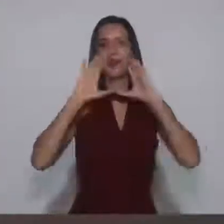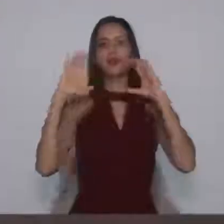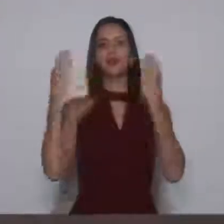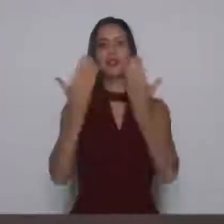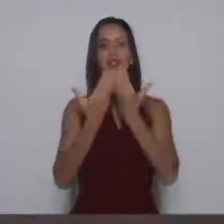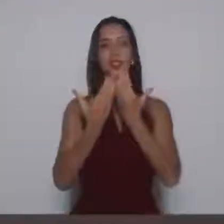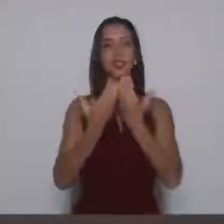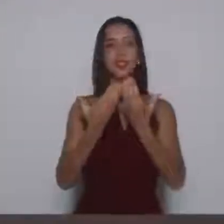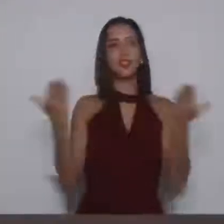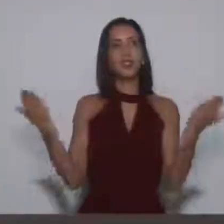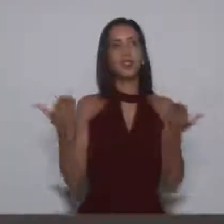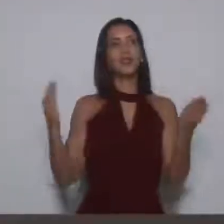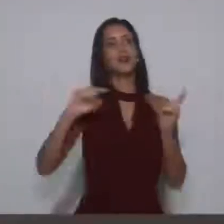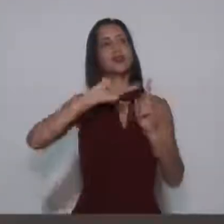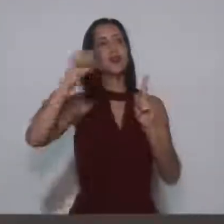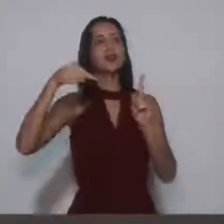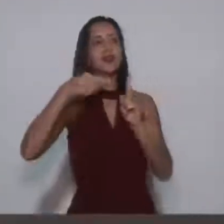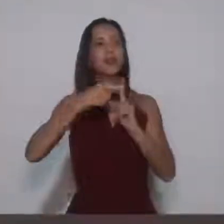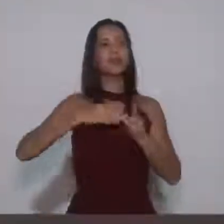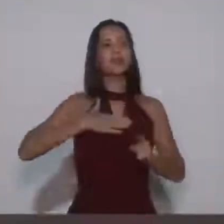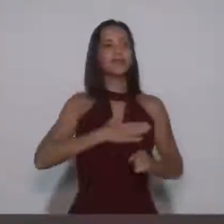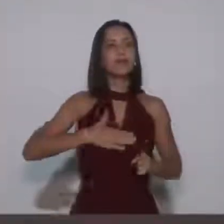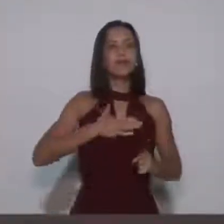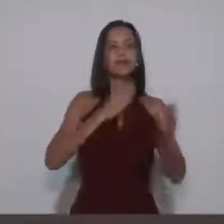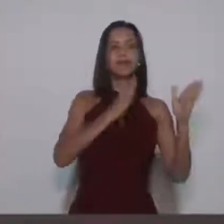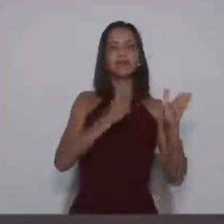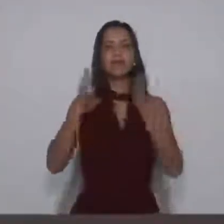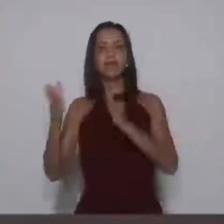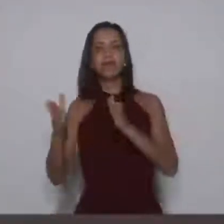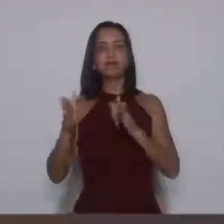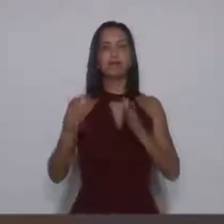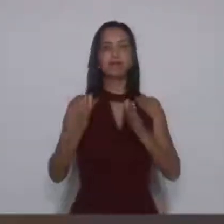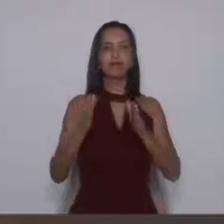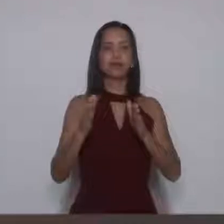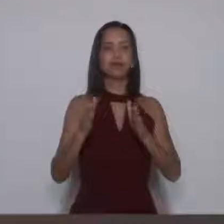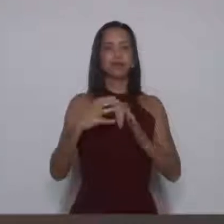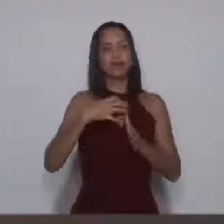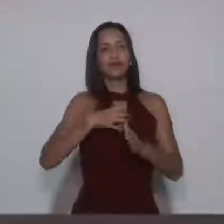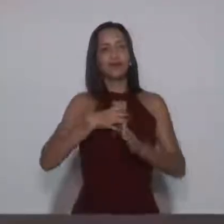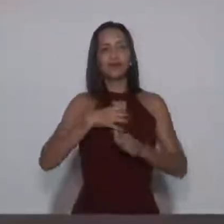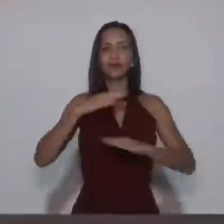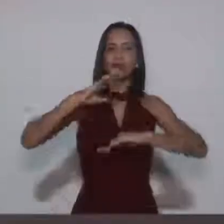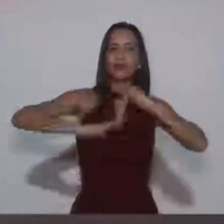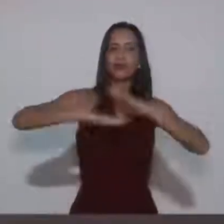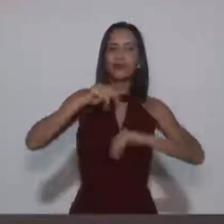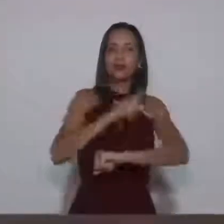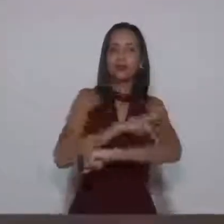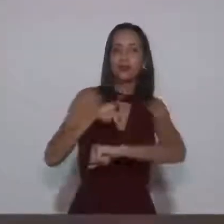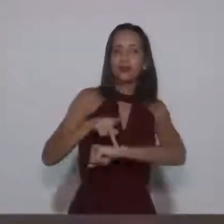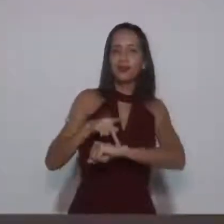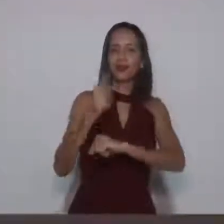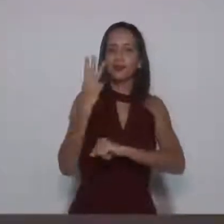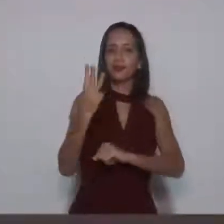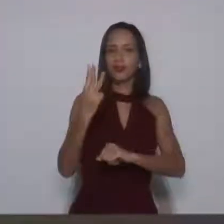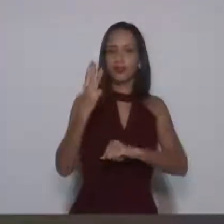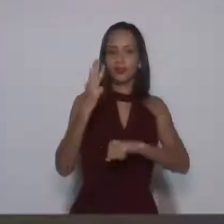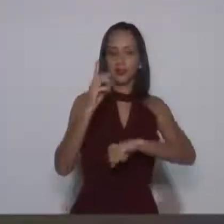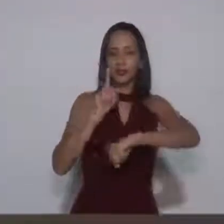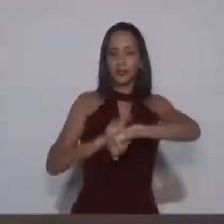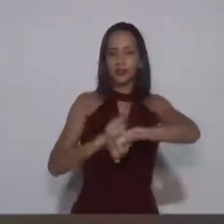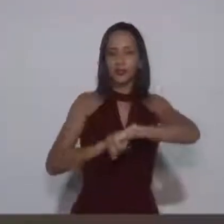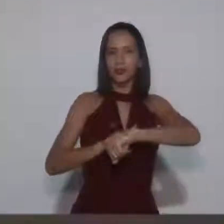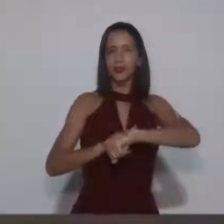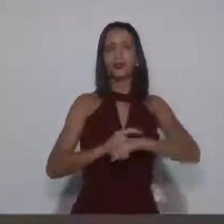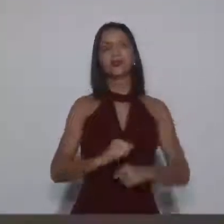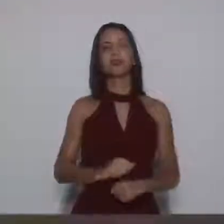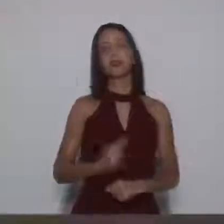Começando bem objetivamente, vou tentar dividir a fala aqui pedagogicamente em 3 momentos. No primeiro momento, é óbvio deixar